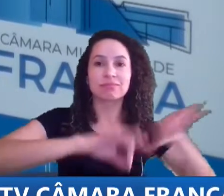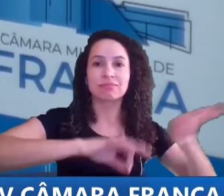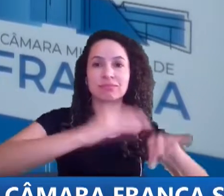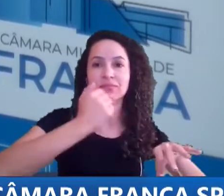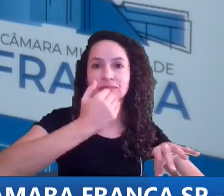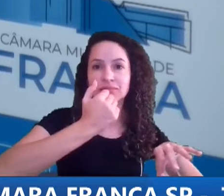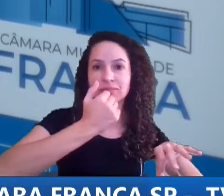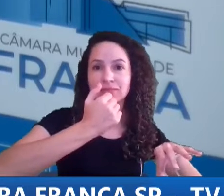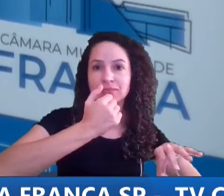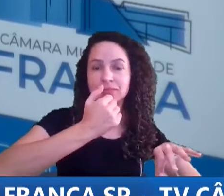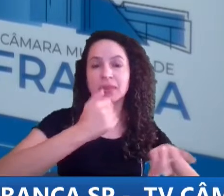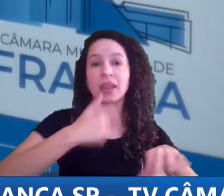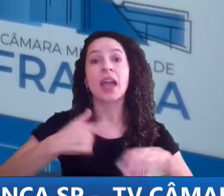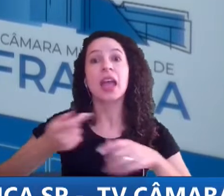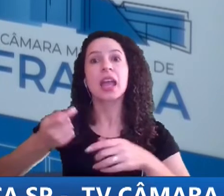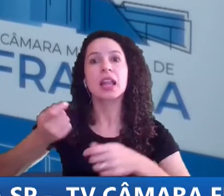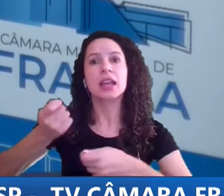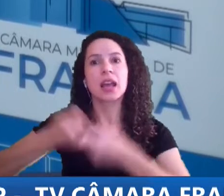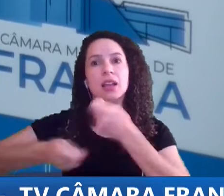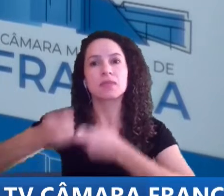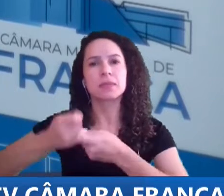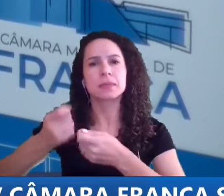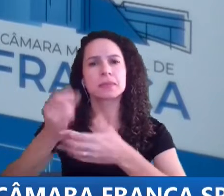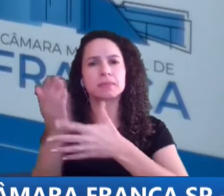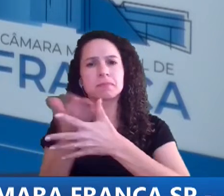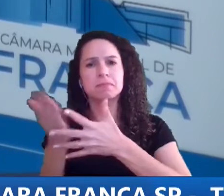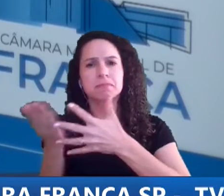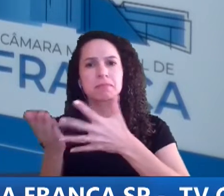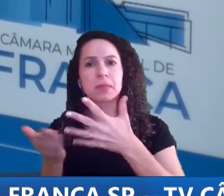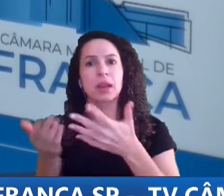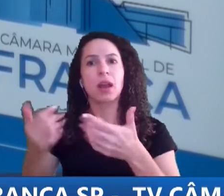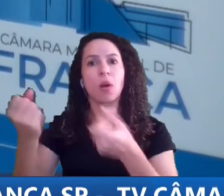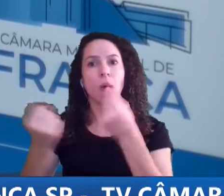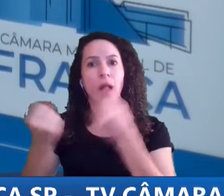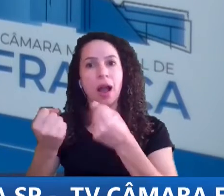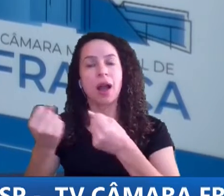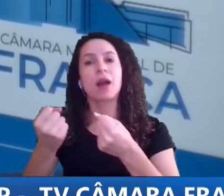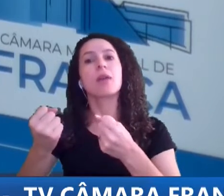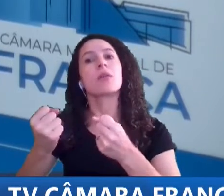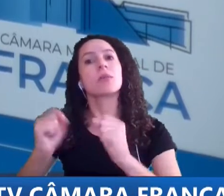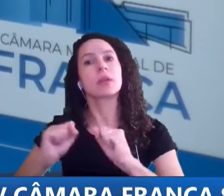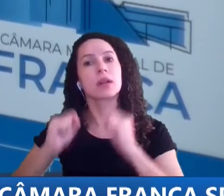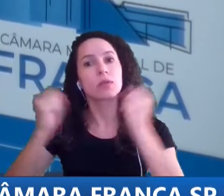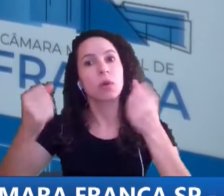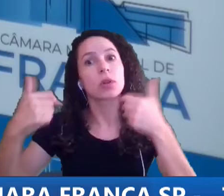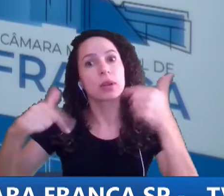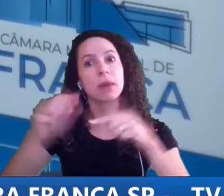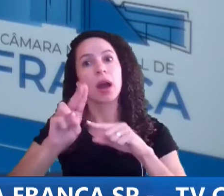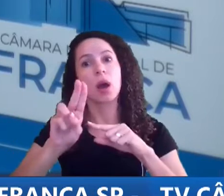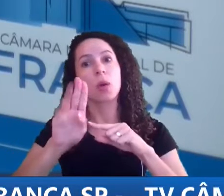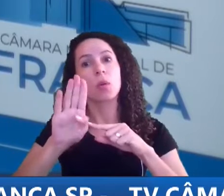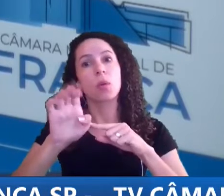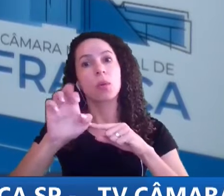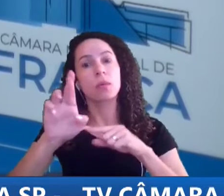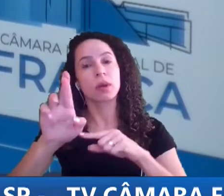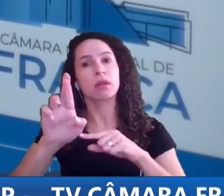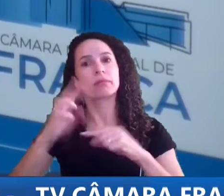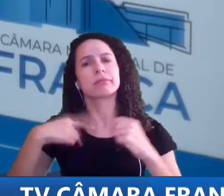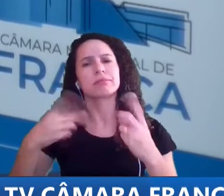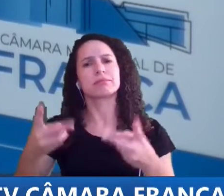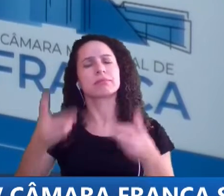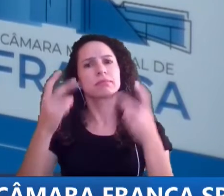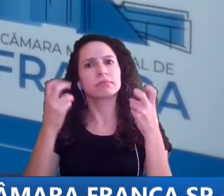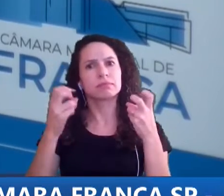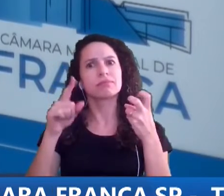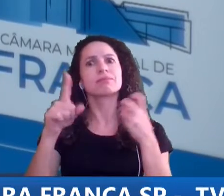um automóvel para se dedicar à atividade de Uber. Situação dramática, nós precisamos reconhecer. Mas